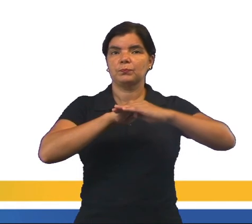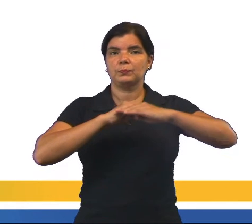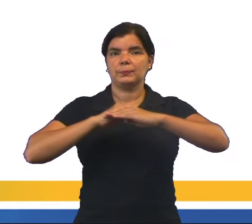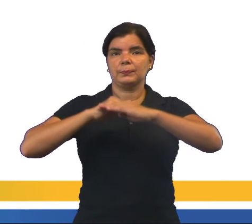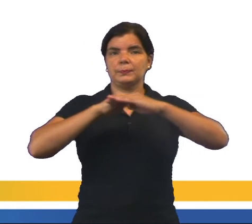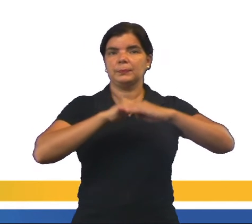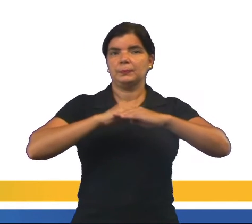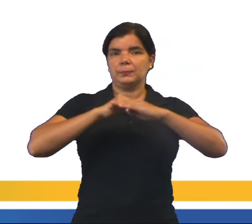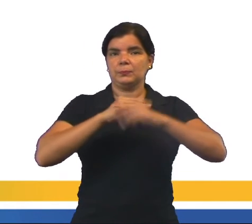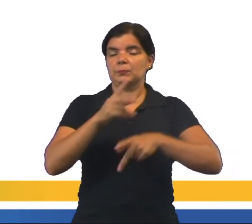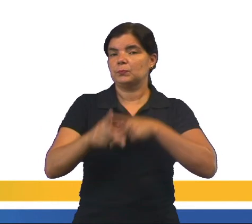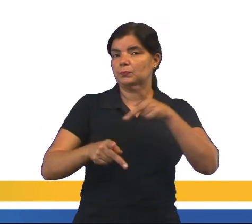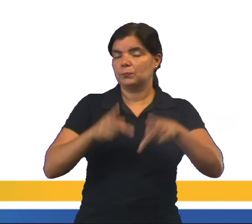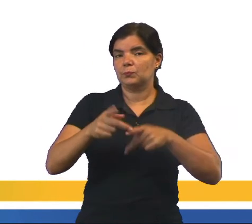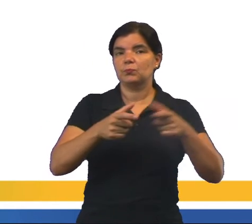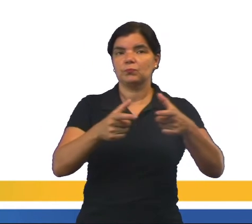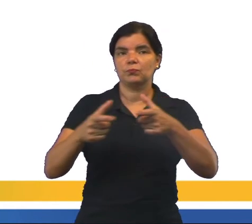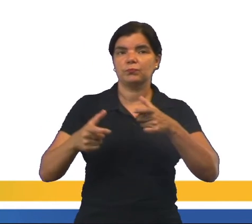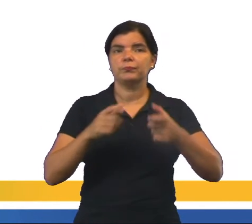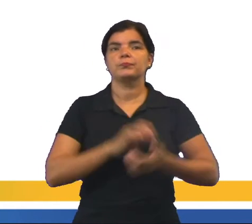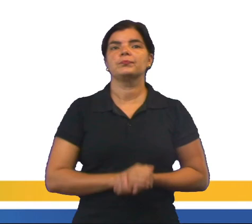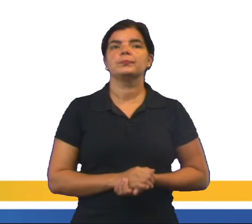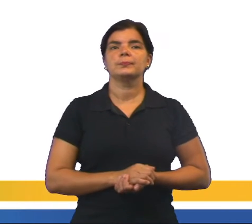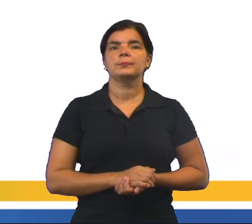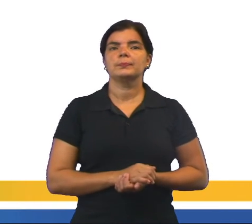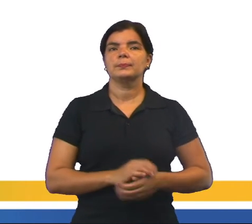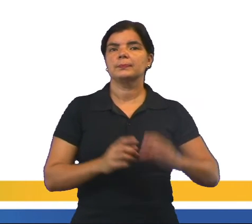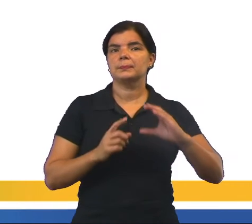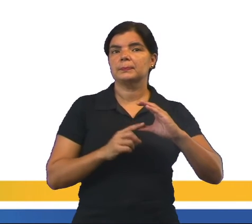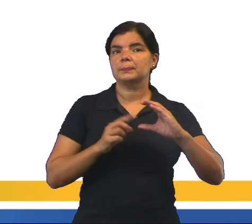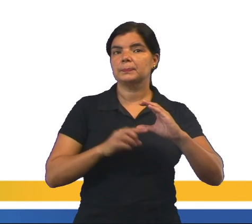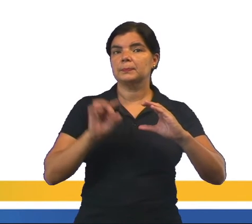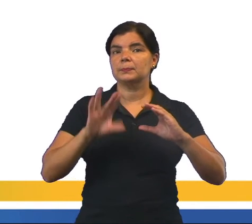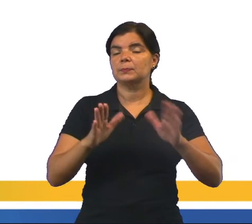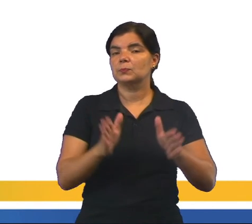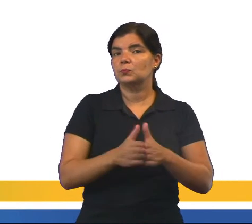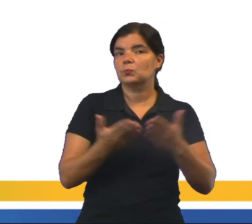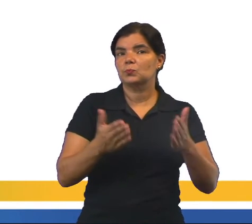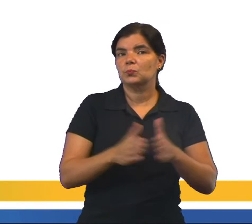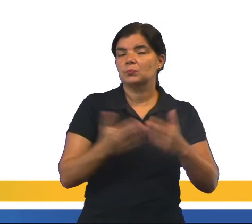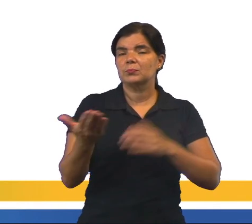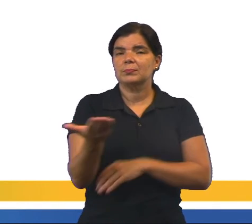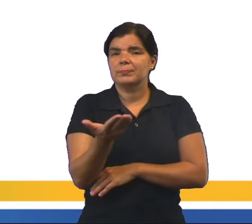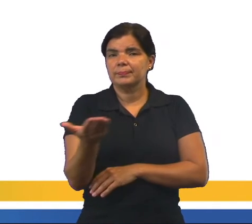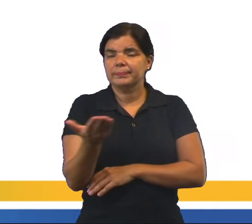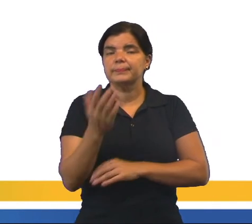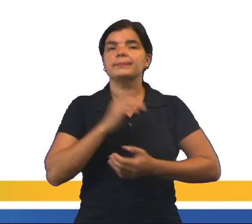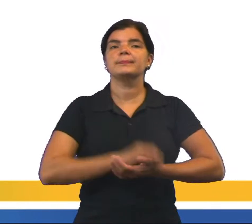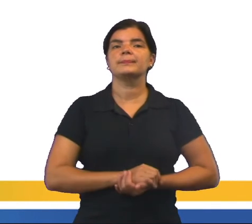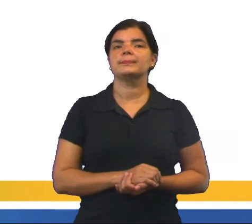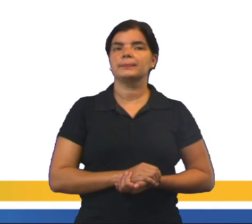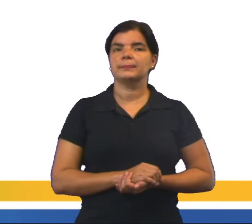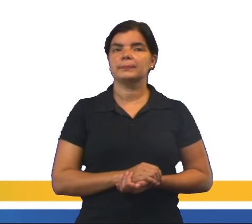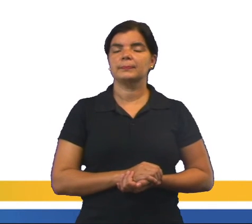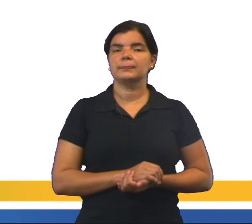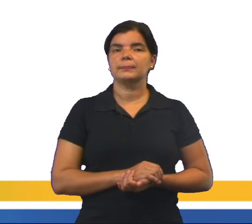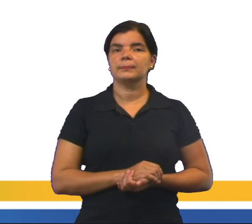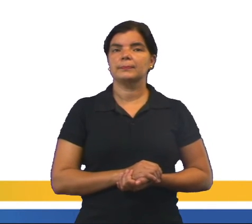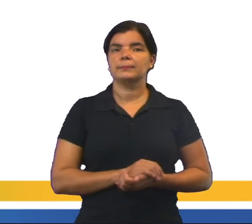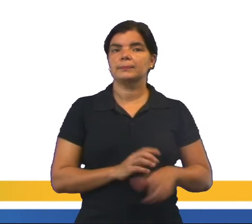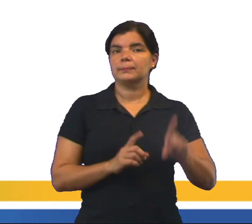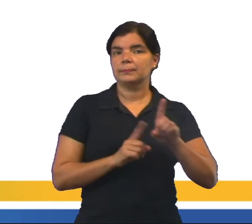Condições igualitárias para os povos da região. Letra C. Apenas pobres e